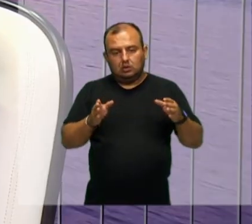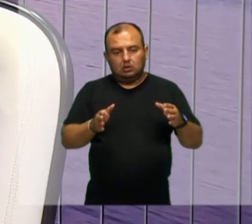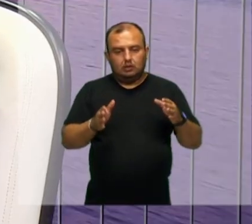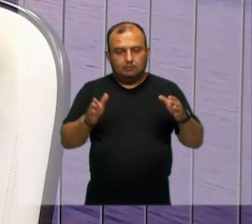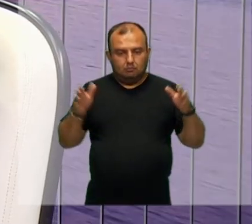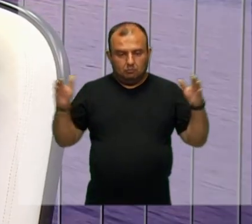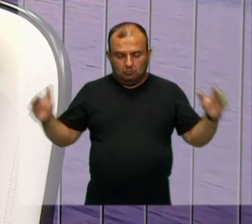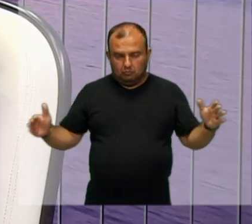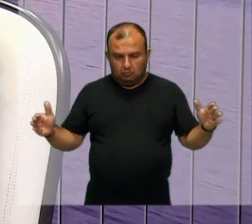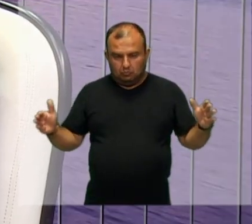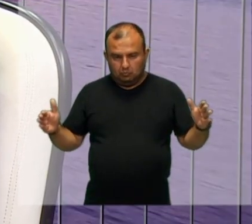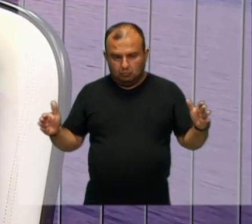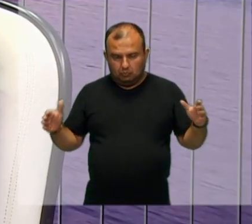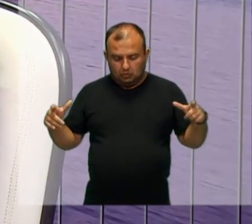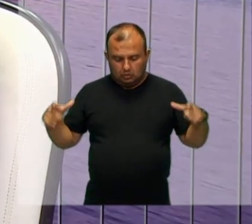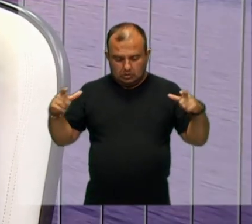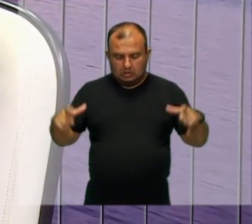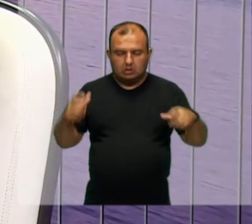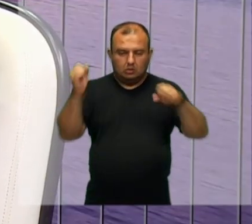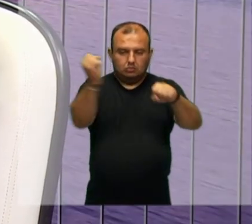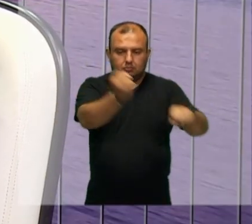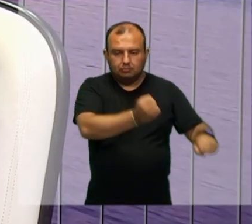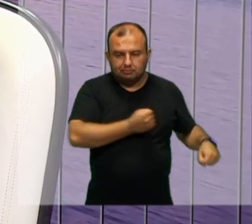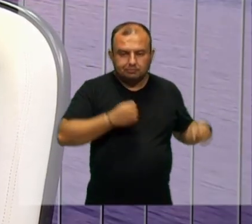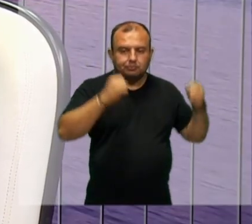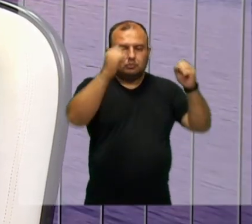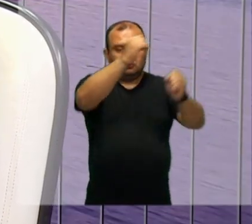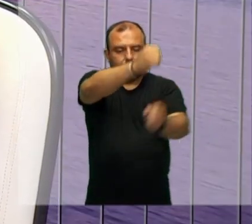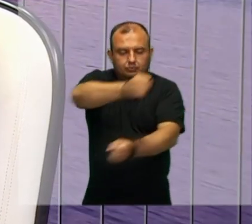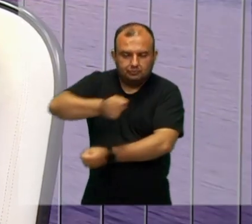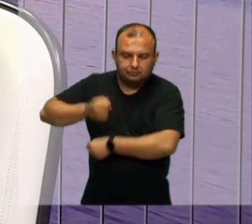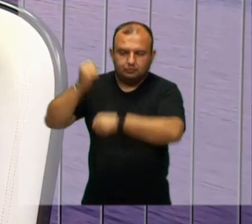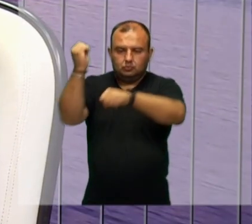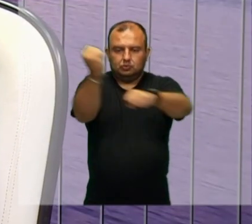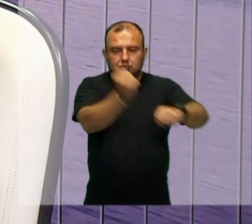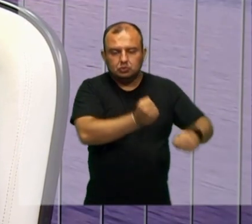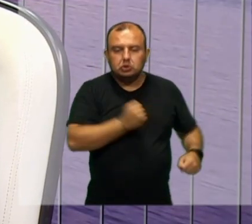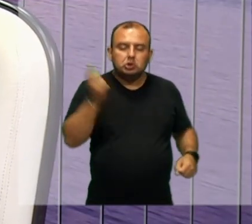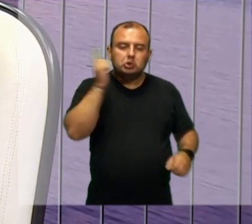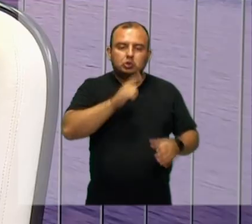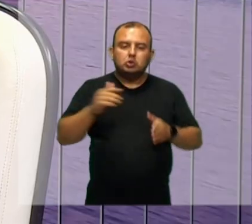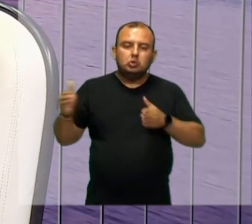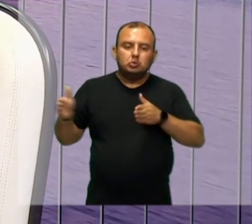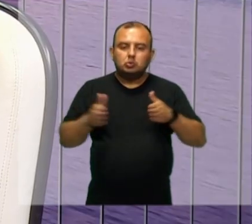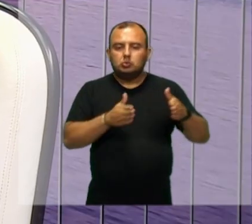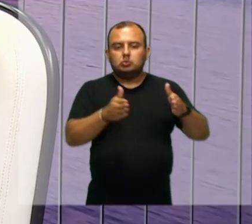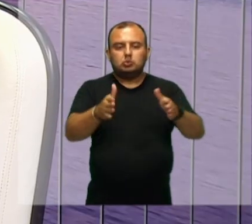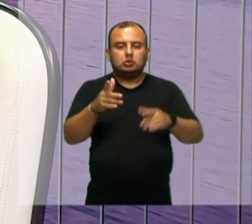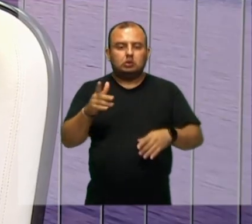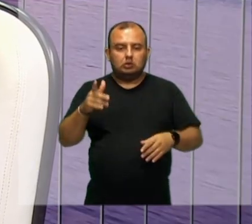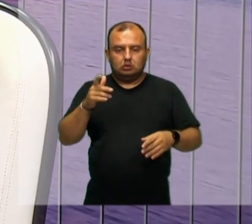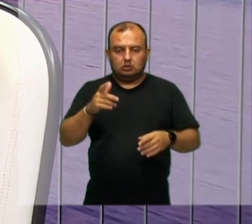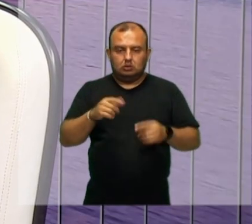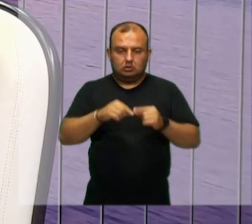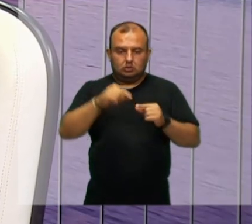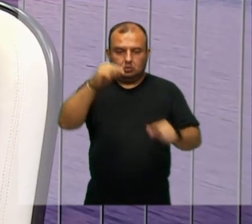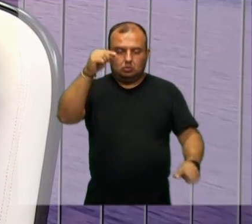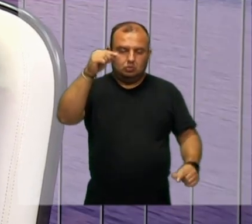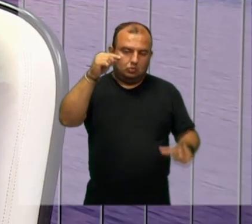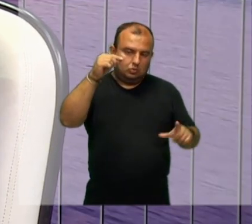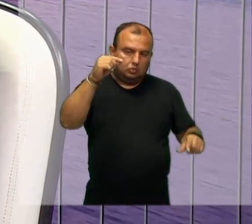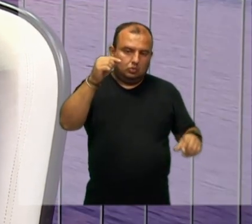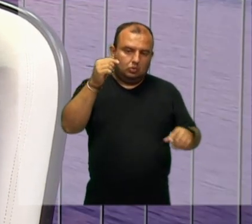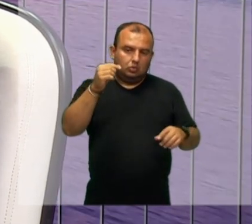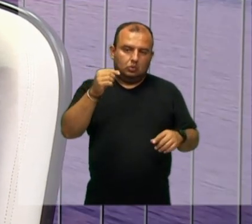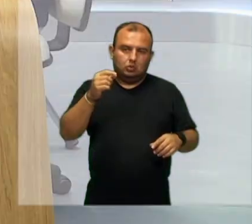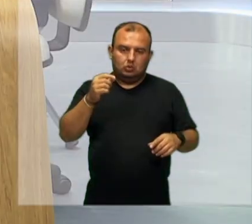daquela ama, né, daquele anexo, ele está estável e consegue conduzir a canoa para dentro. Porém, o remo é uma pá só. Então, ele